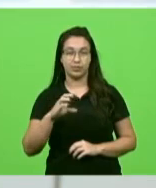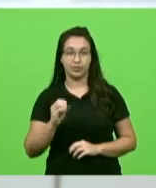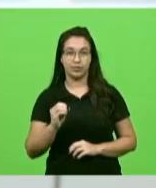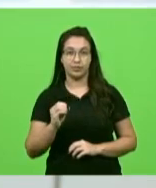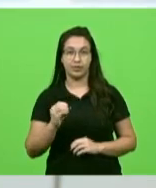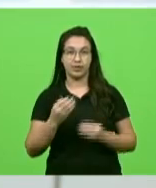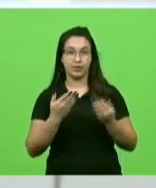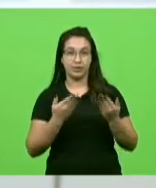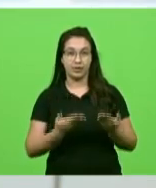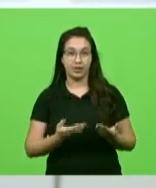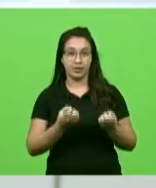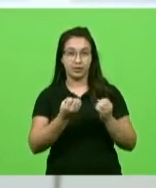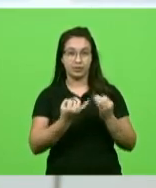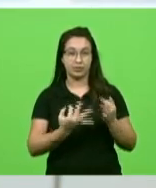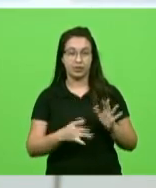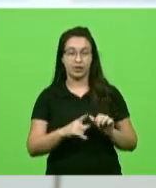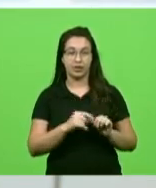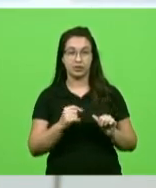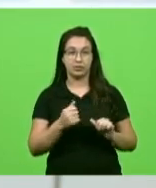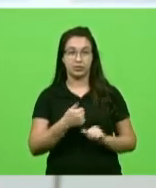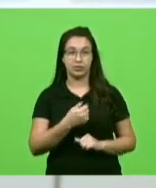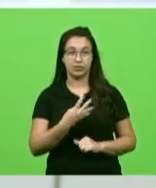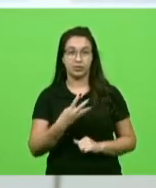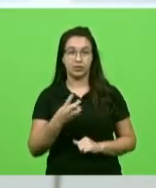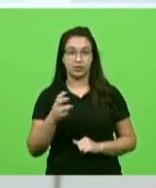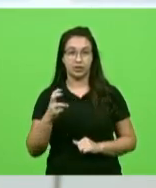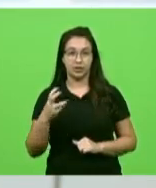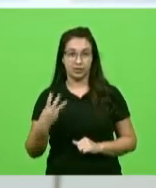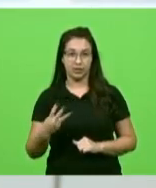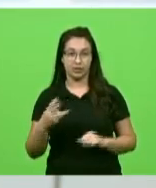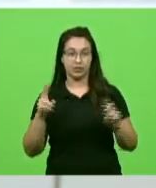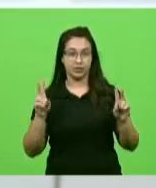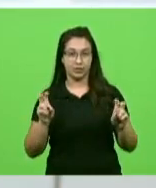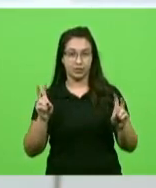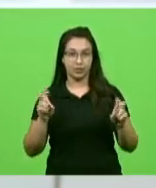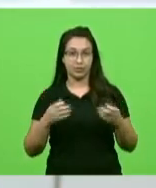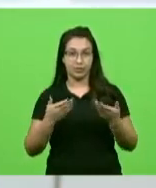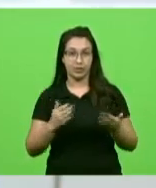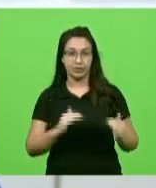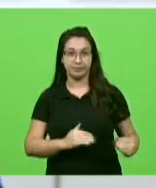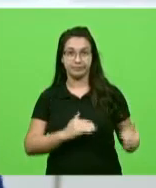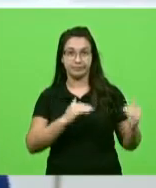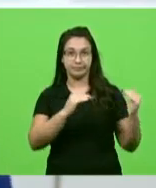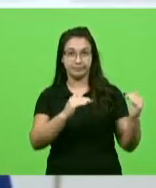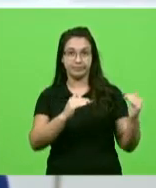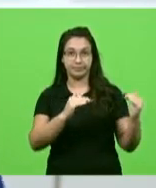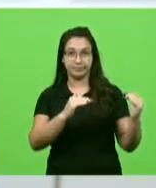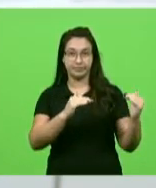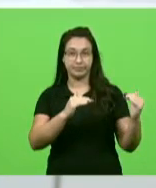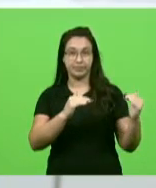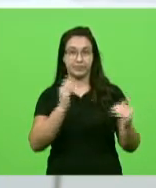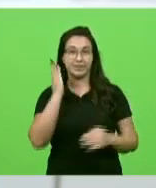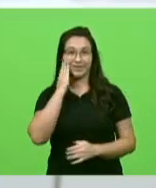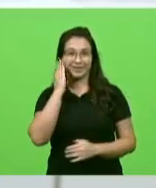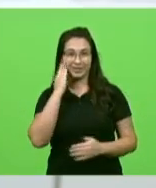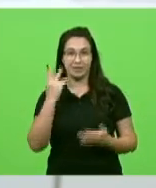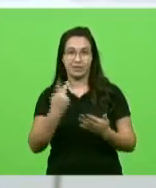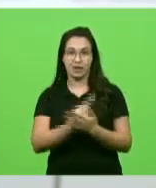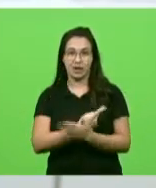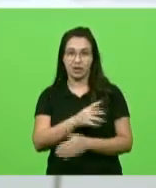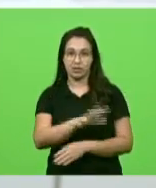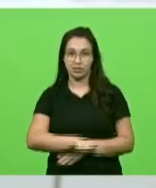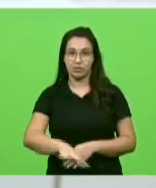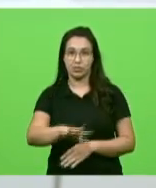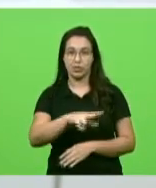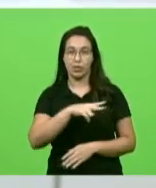estabelece em seu artigo 143 "que a autoridade que tiver ciência da irregularidade no serviço público